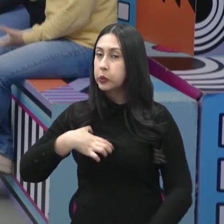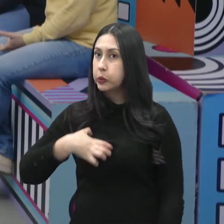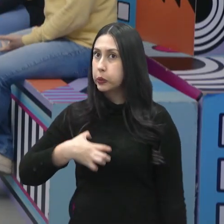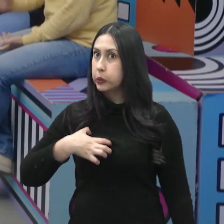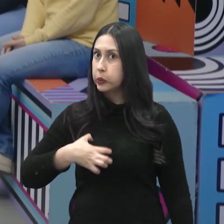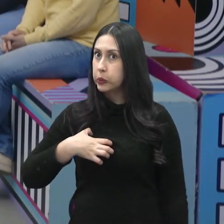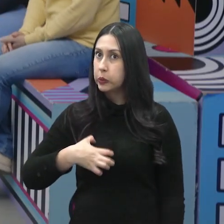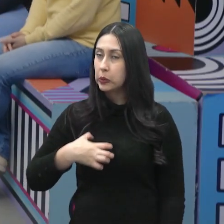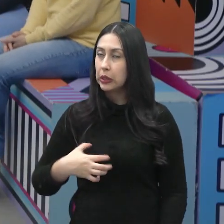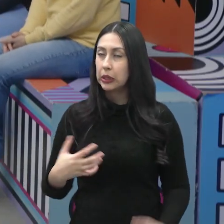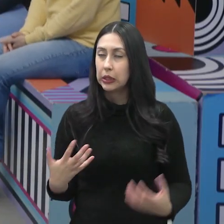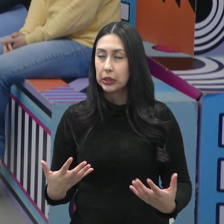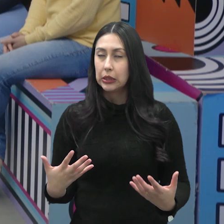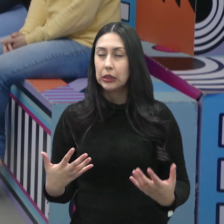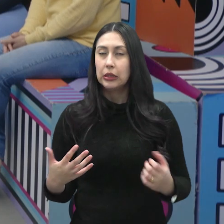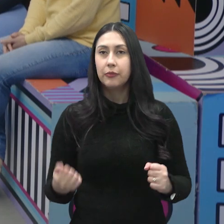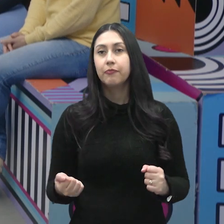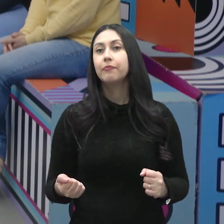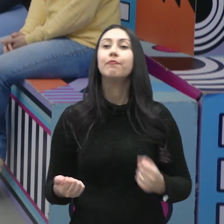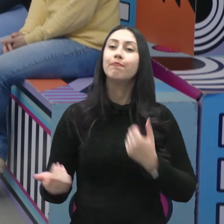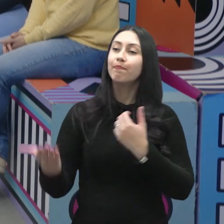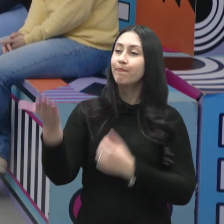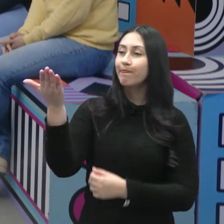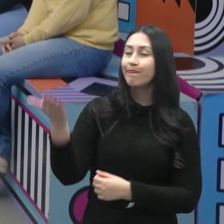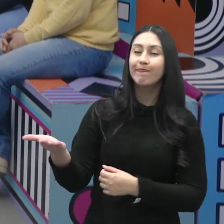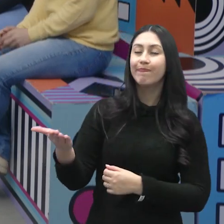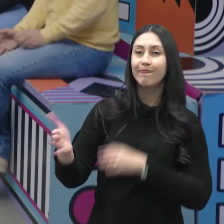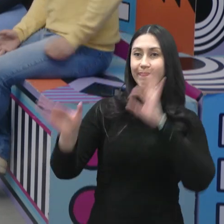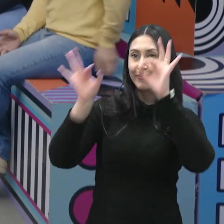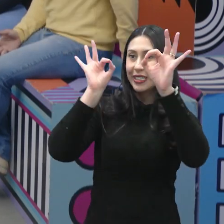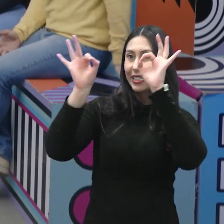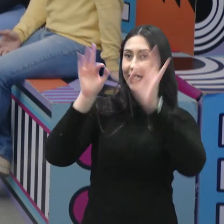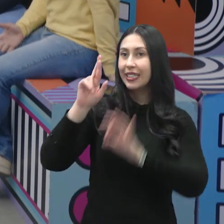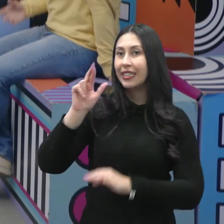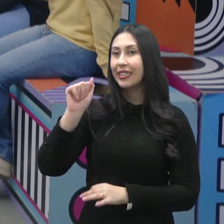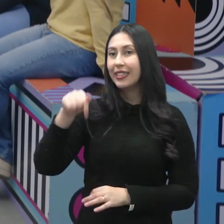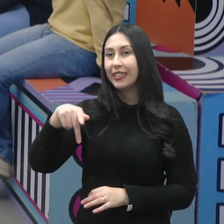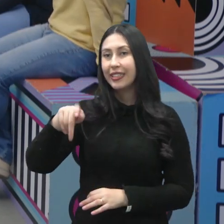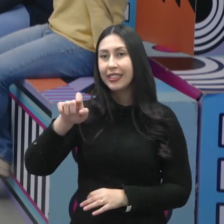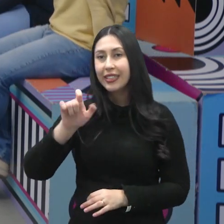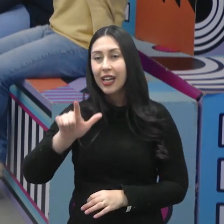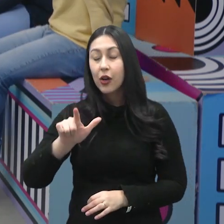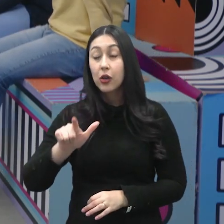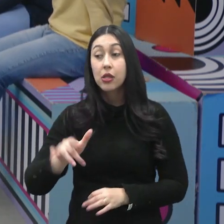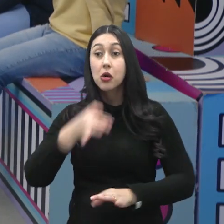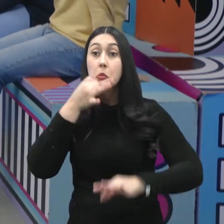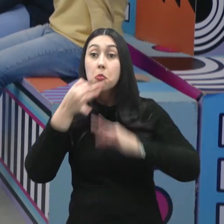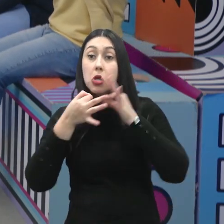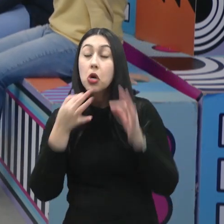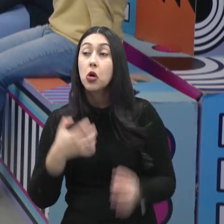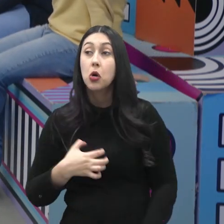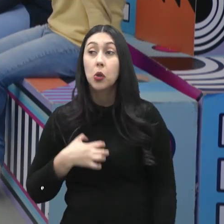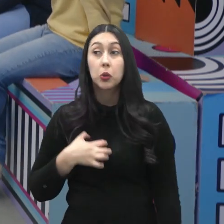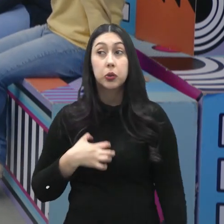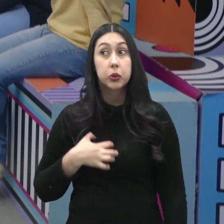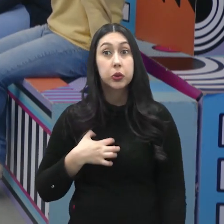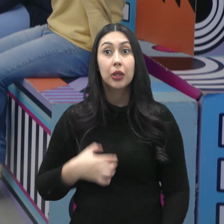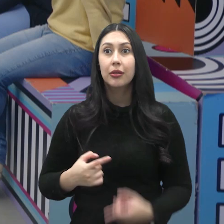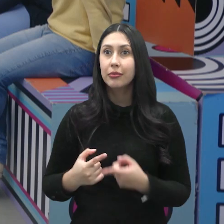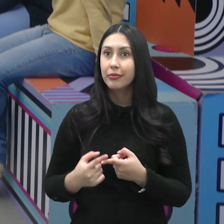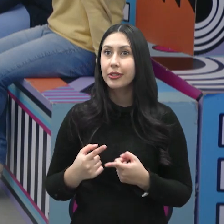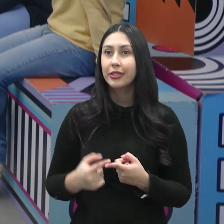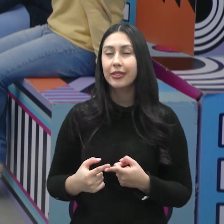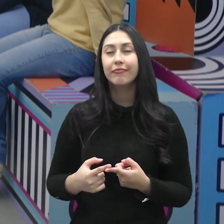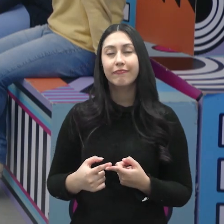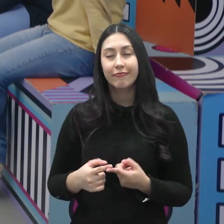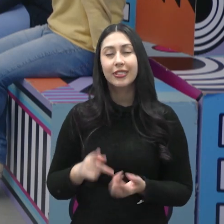né? Voltando aqui com a Raquel, aqui no nosso estúdio psicanalista, Raquel Armelin. Doutora, as opiniões estão um pouco inflamadas porque, de fato, a gente